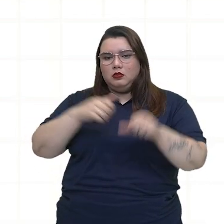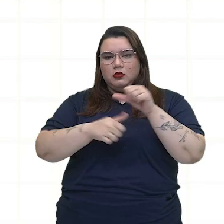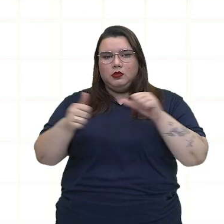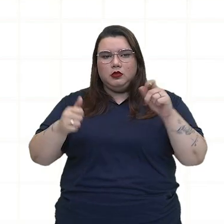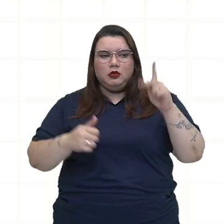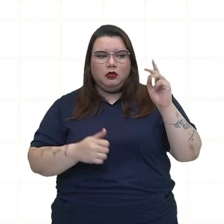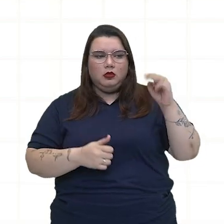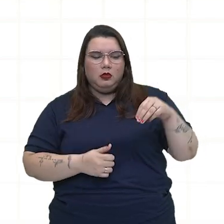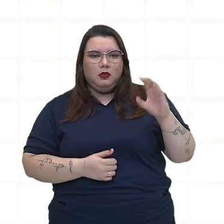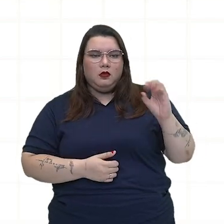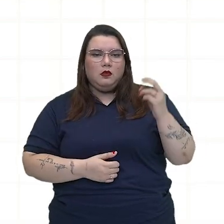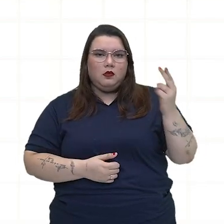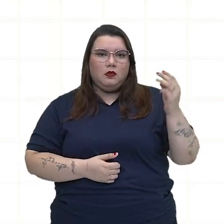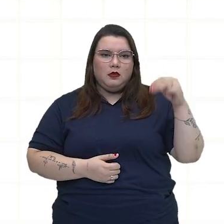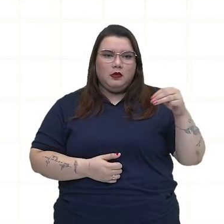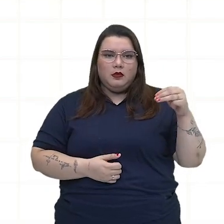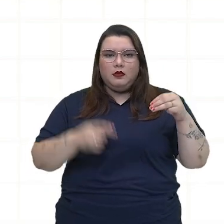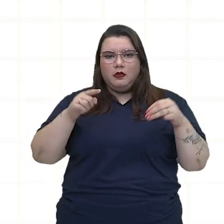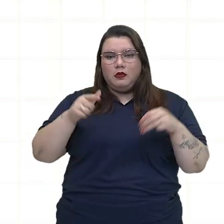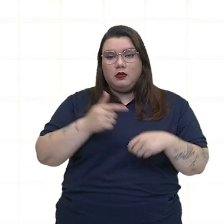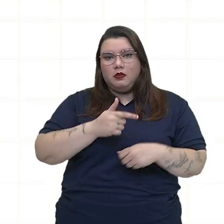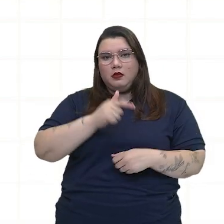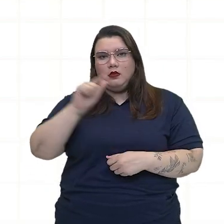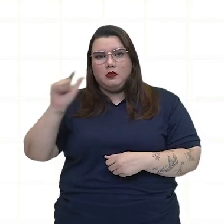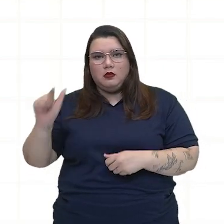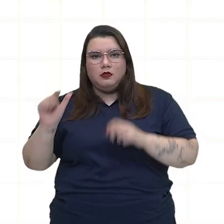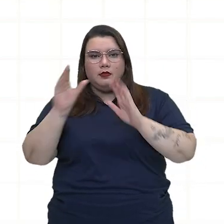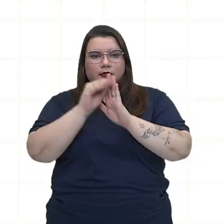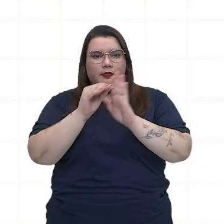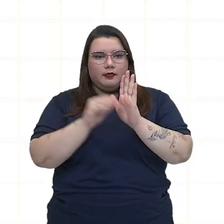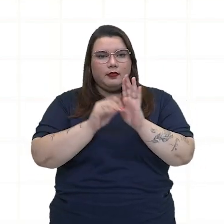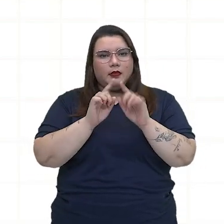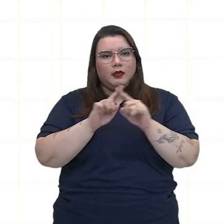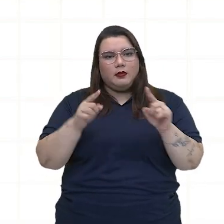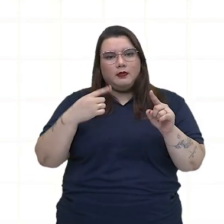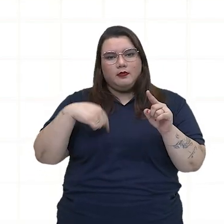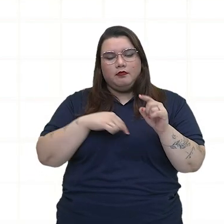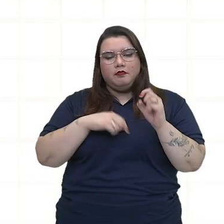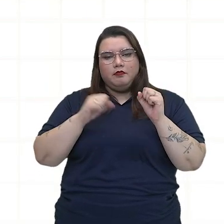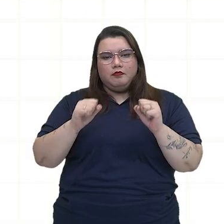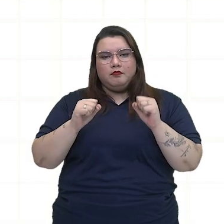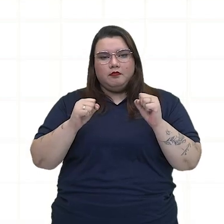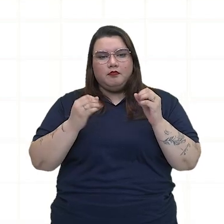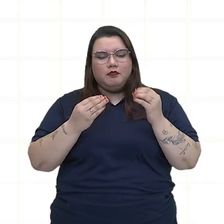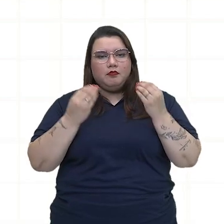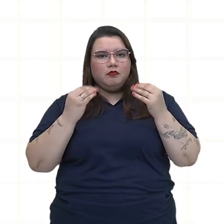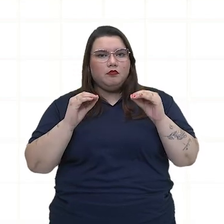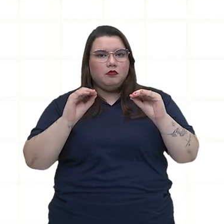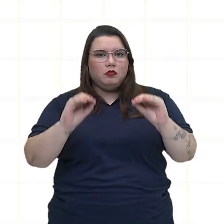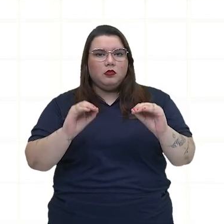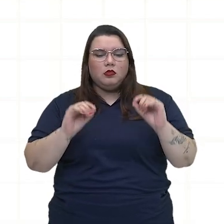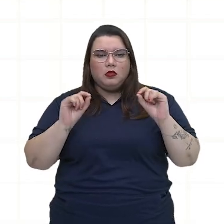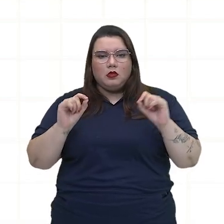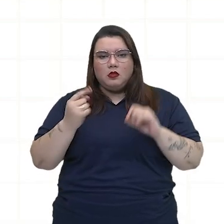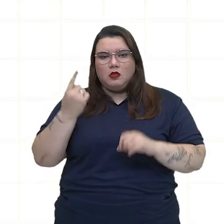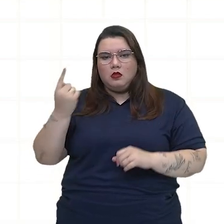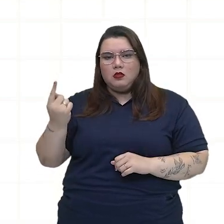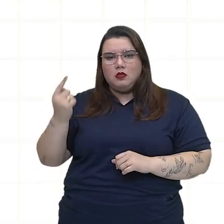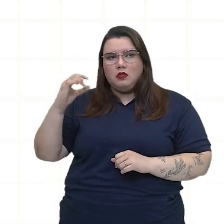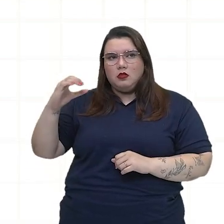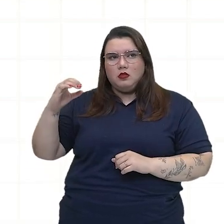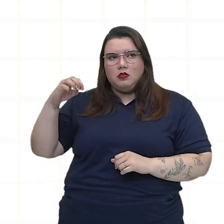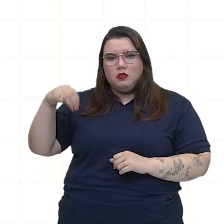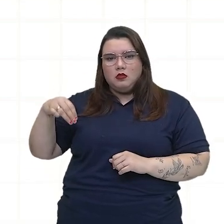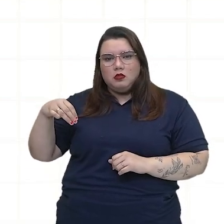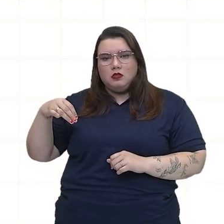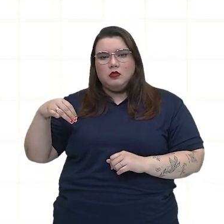para quilômetros. Isso aí já é um outro assunto, mas a gente pode colocar aí que 1